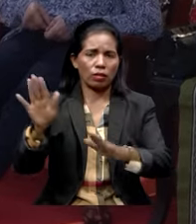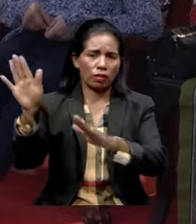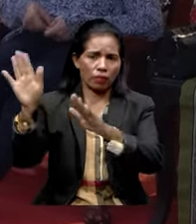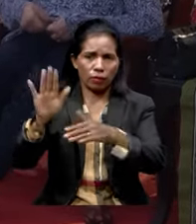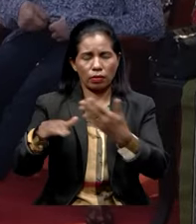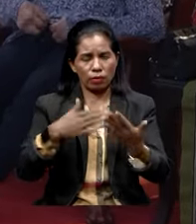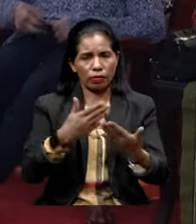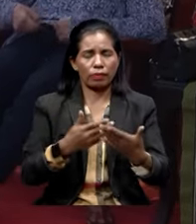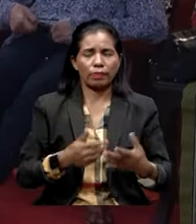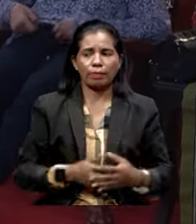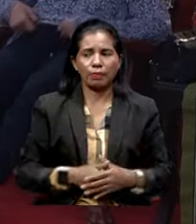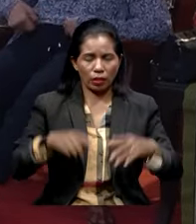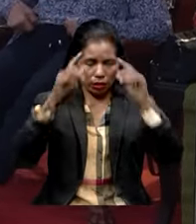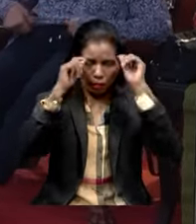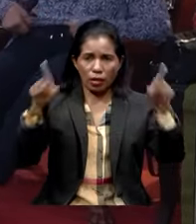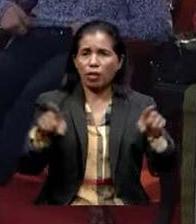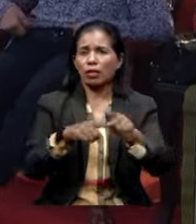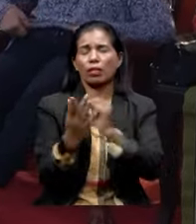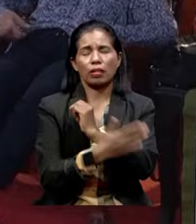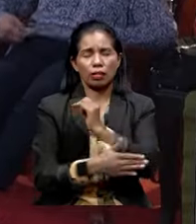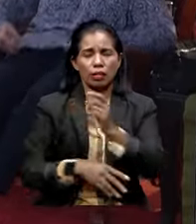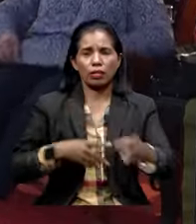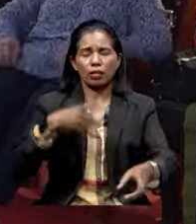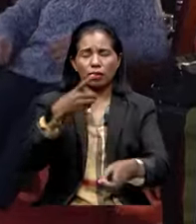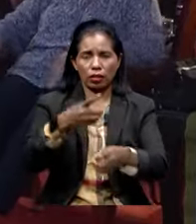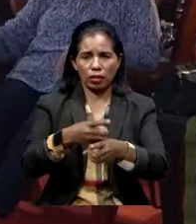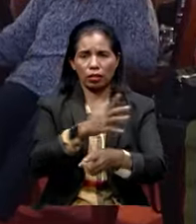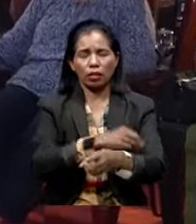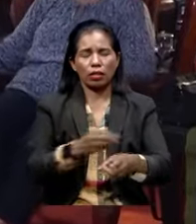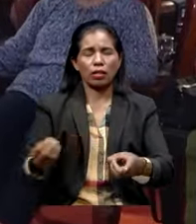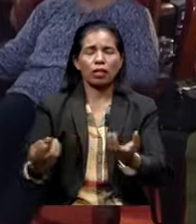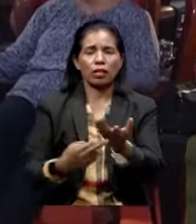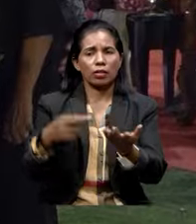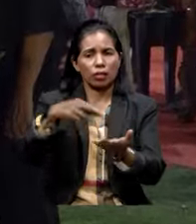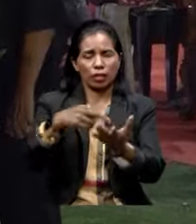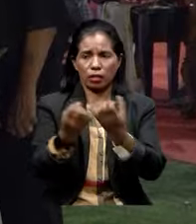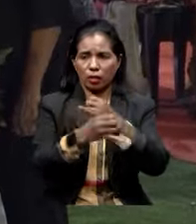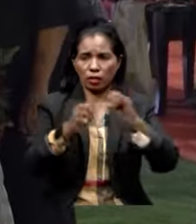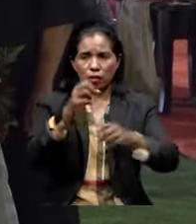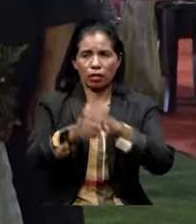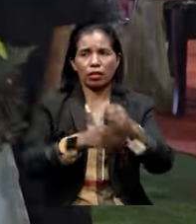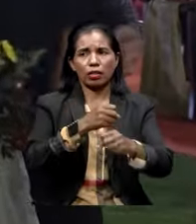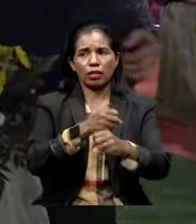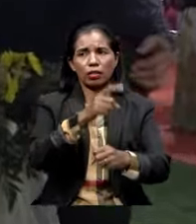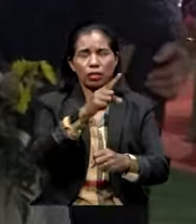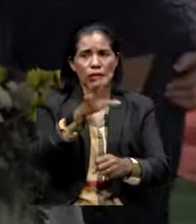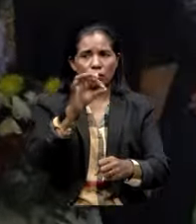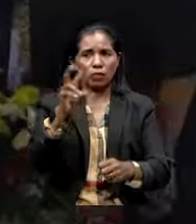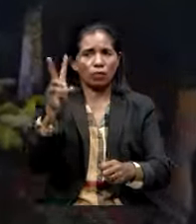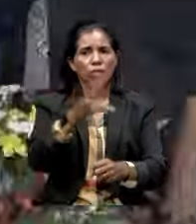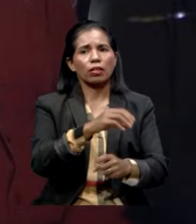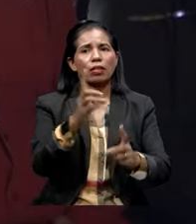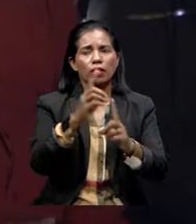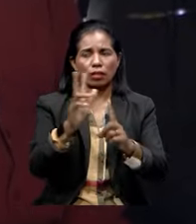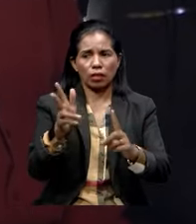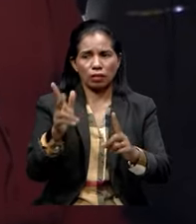Mar. Timor-Leste não é nação, um Estado direito democrático, deve restaurar a independência e a Tinang Riu Ruarua, há foi um referendo e a Lorong Tolulu,